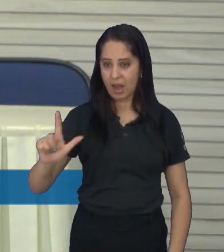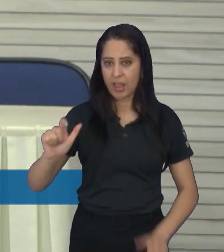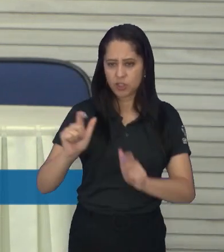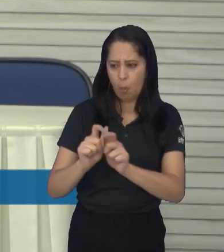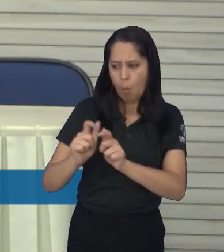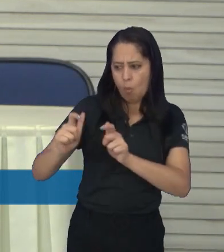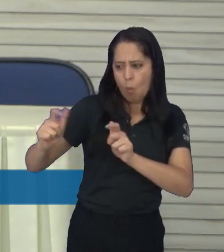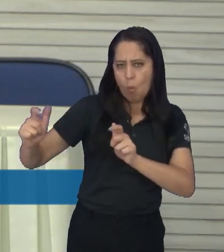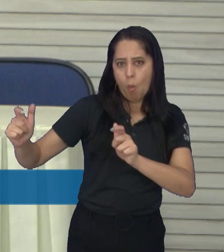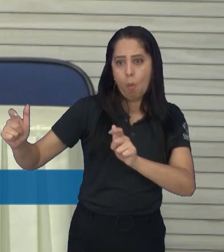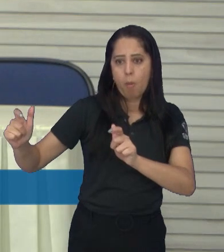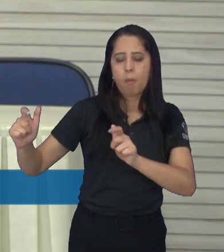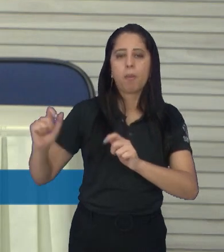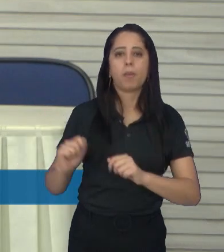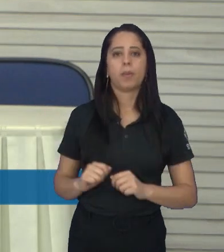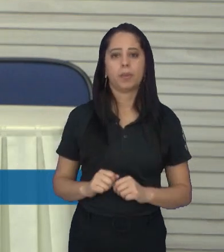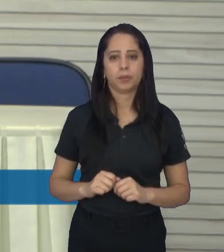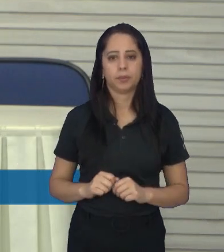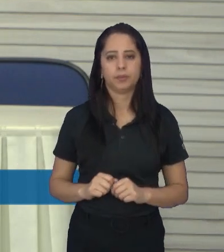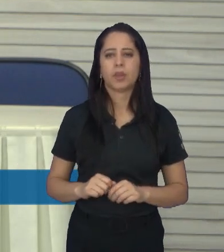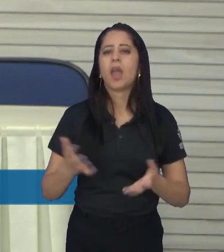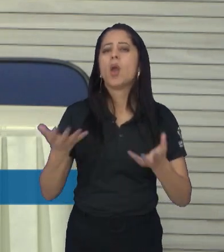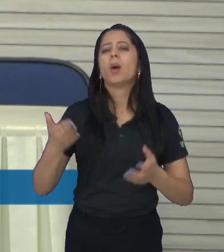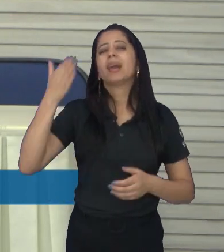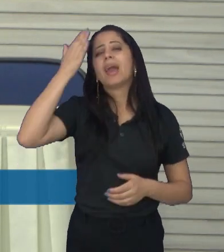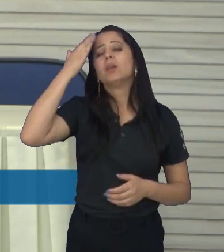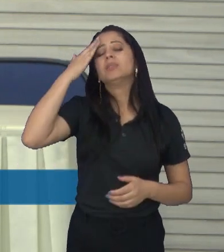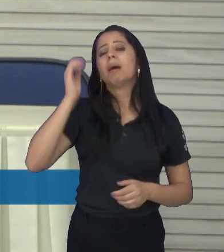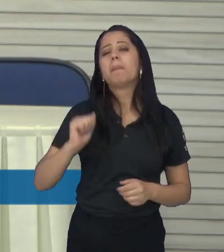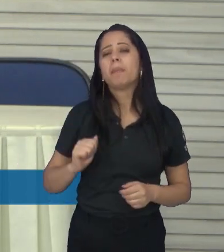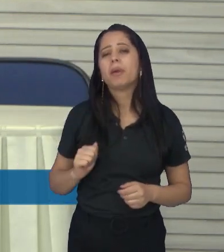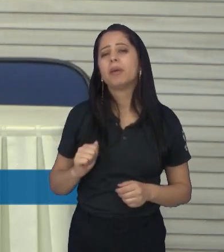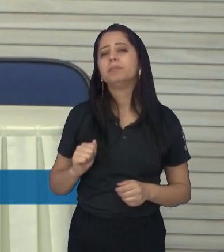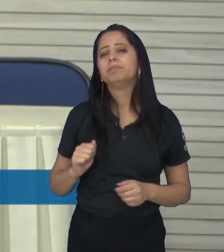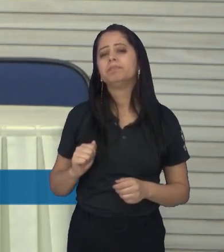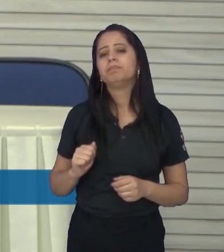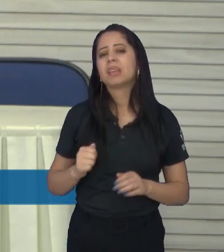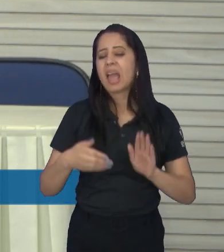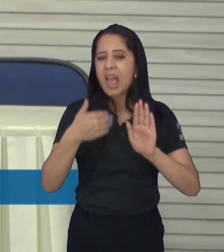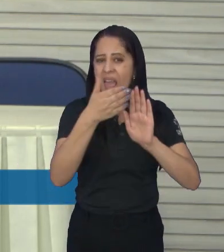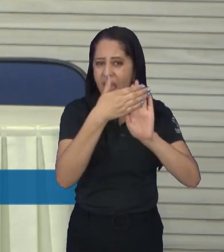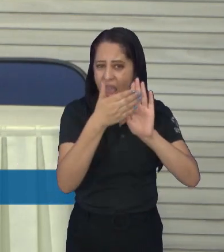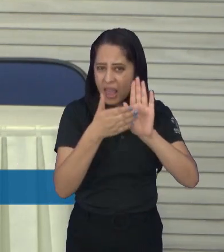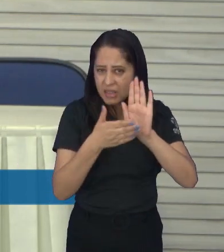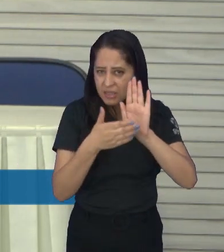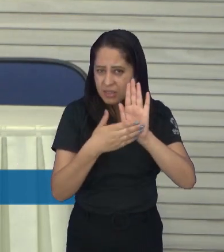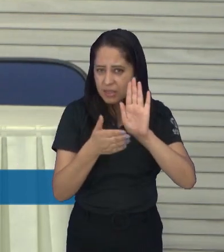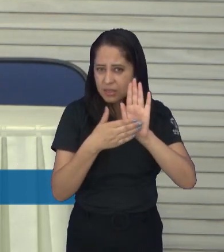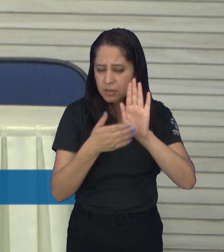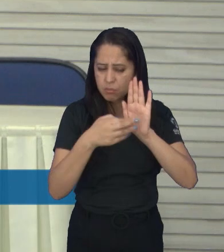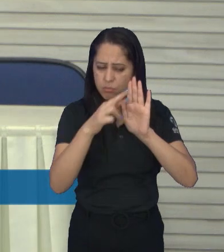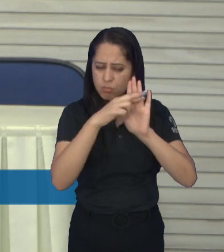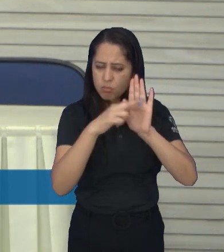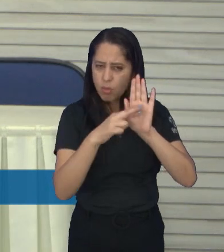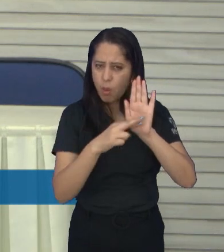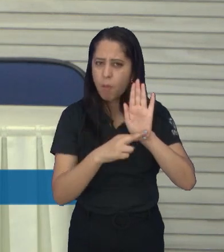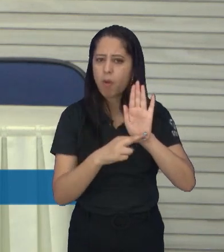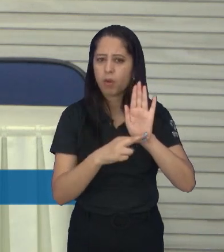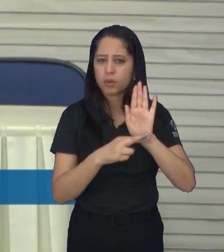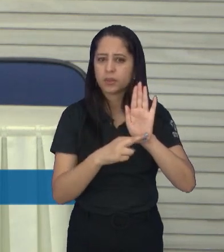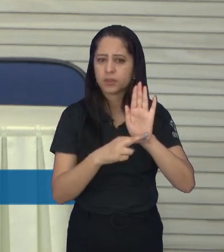então eu gostaria de saber se essas propostas que modificam no meu entendimento do plano diretor